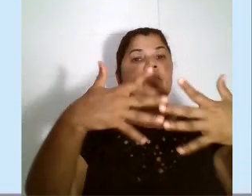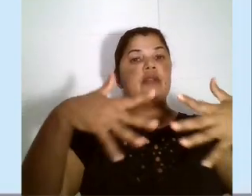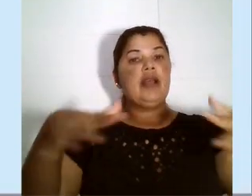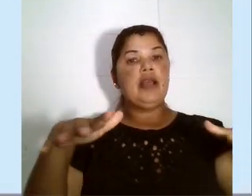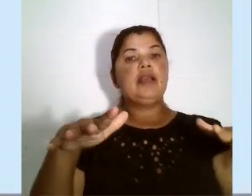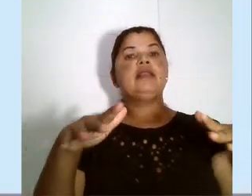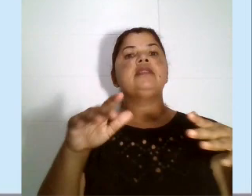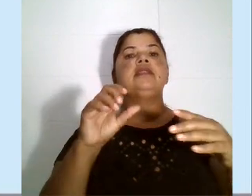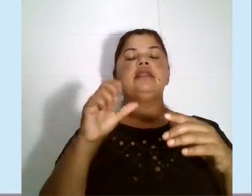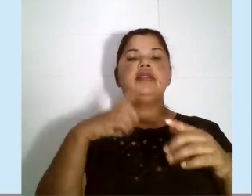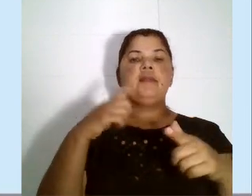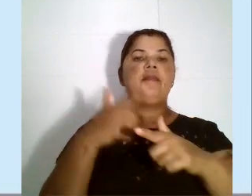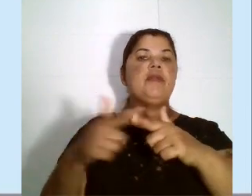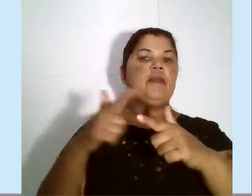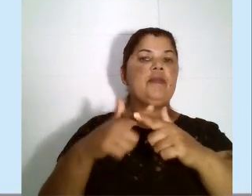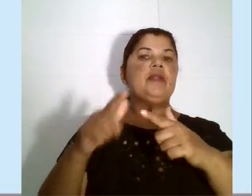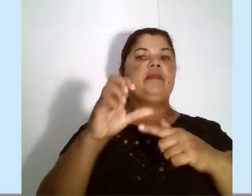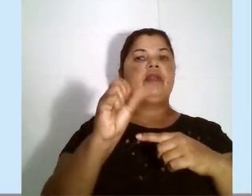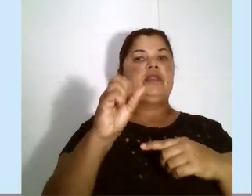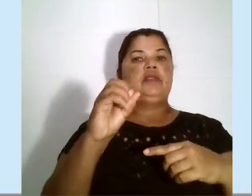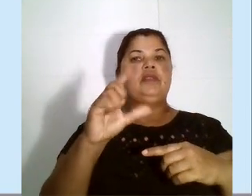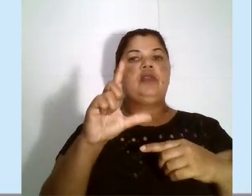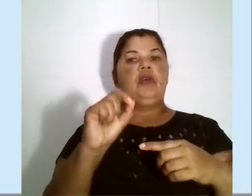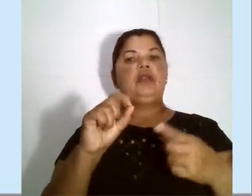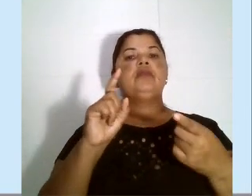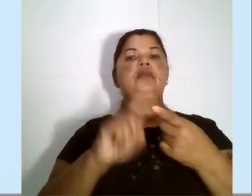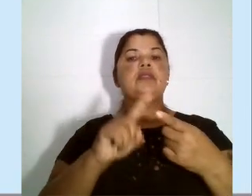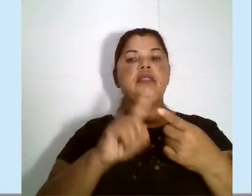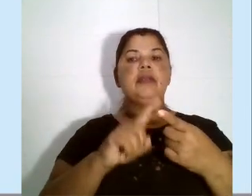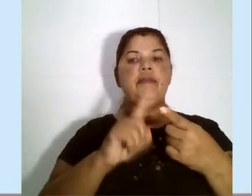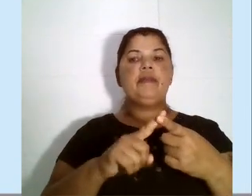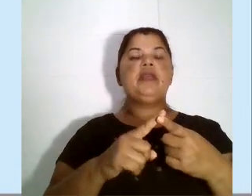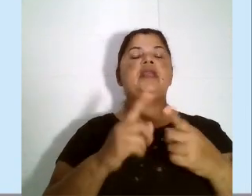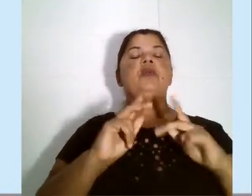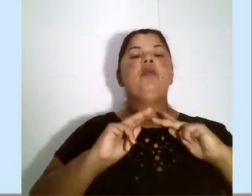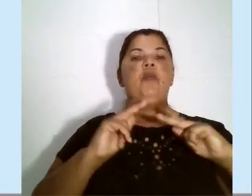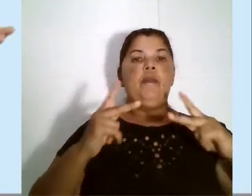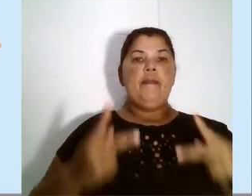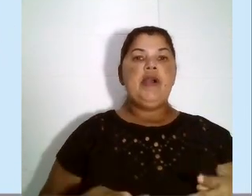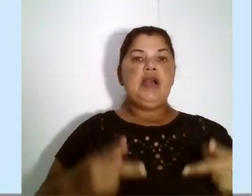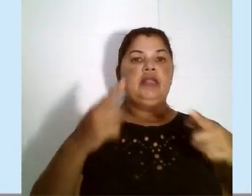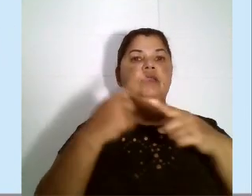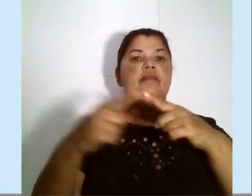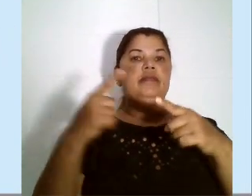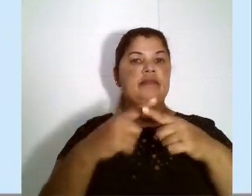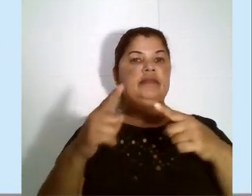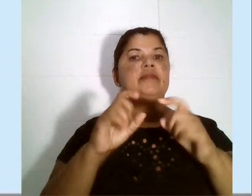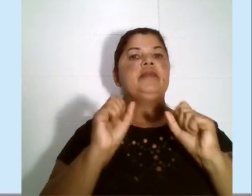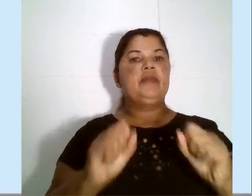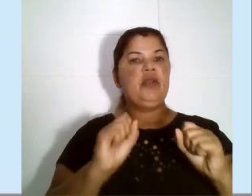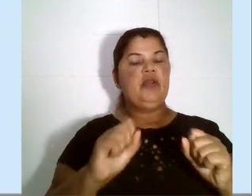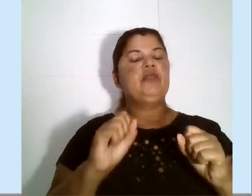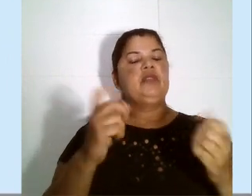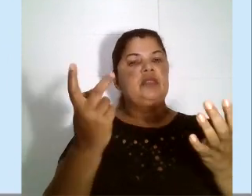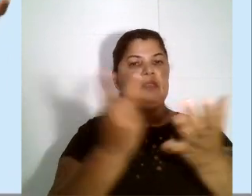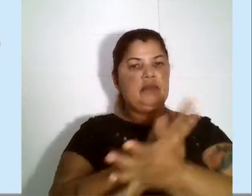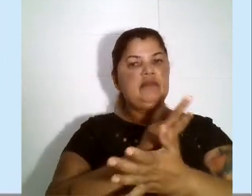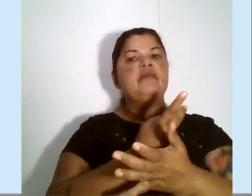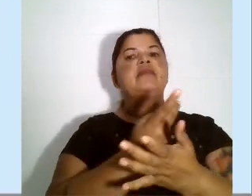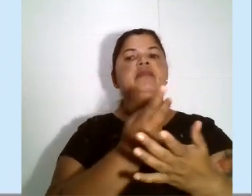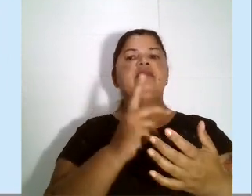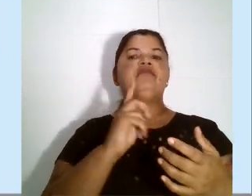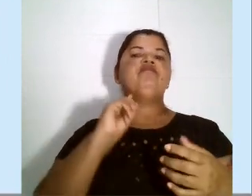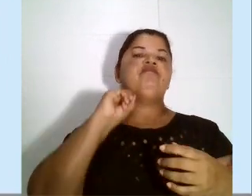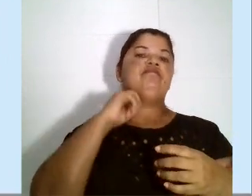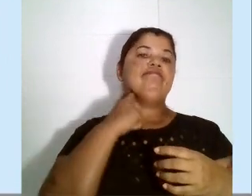causas naturais, elas afetam o solo, tanto também as causas humanas, elas podem acabar afetando o